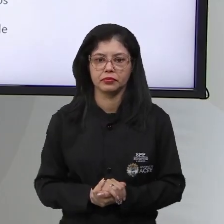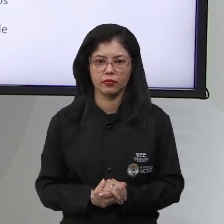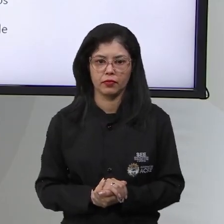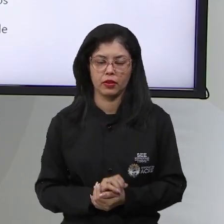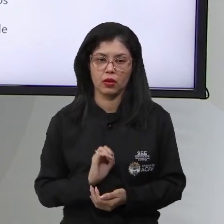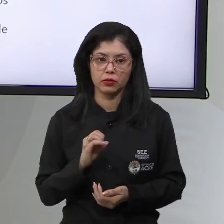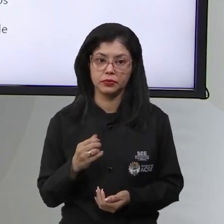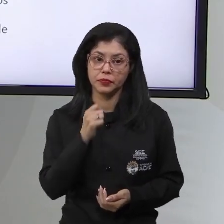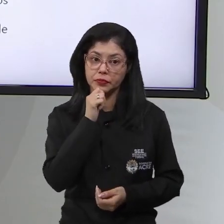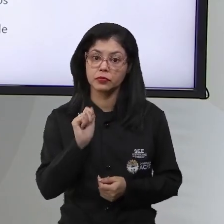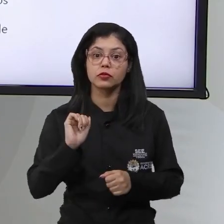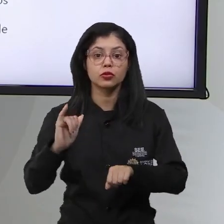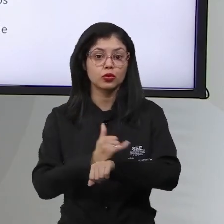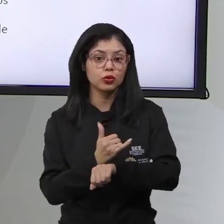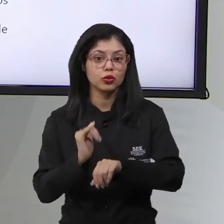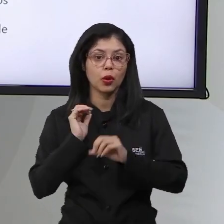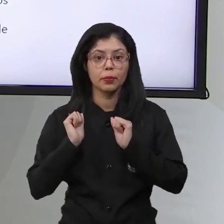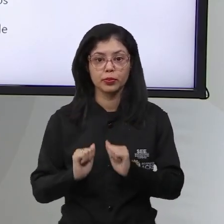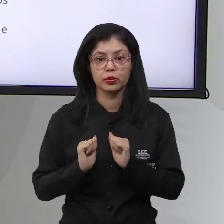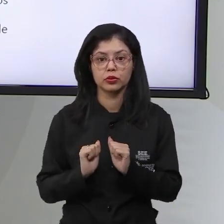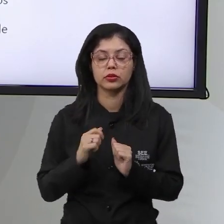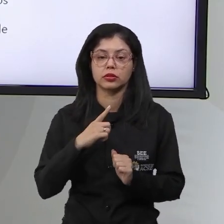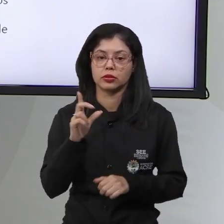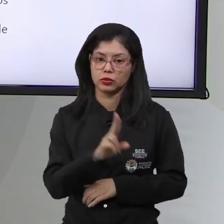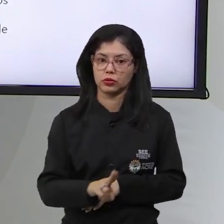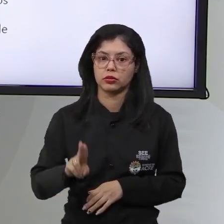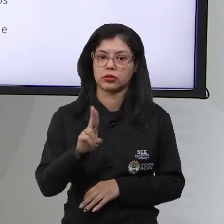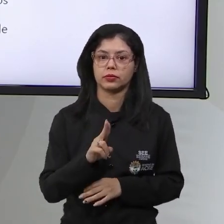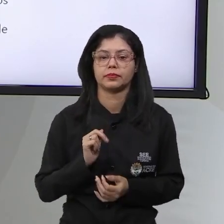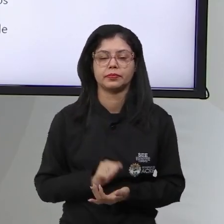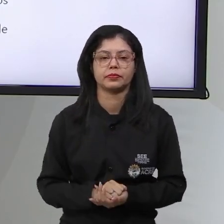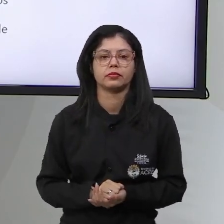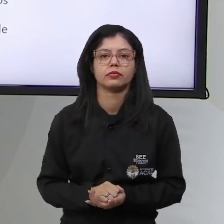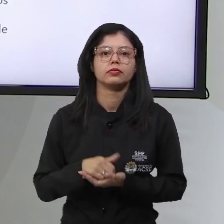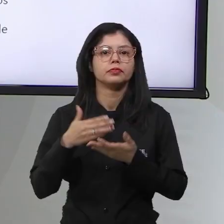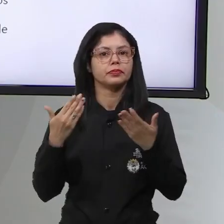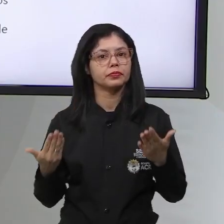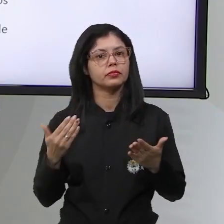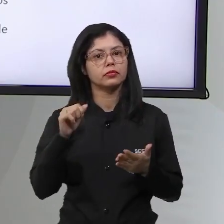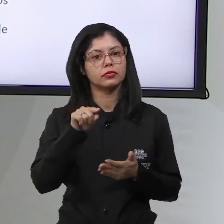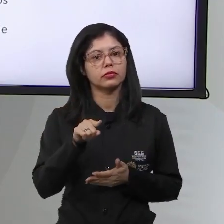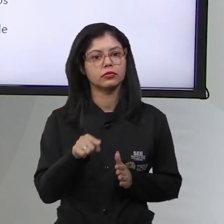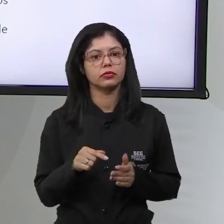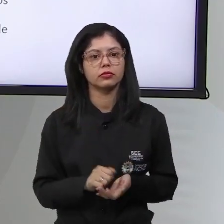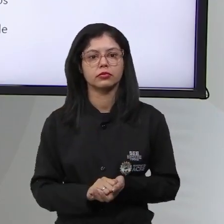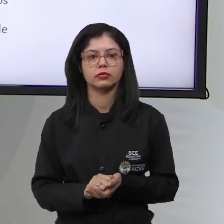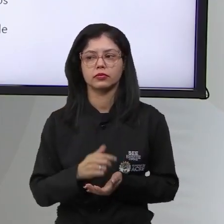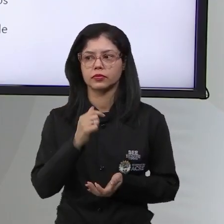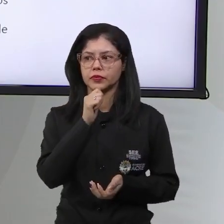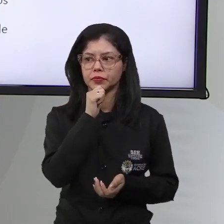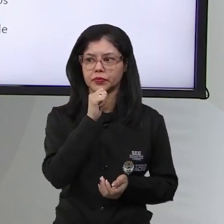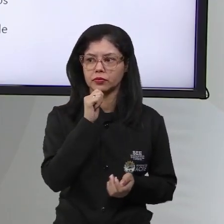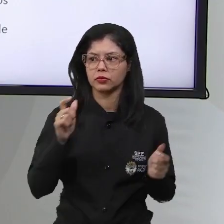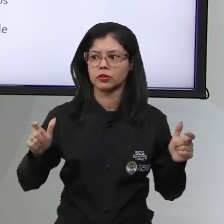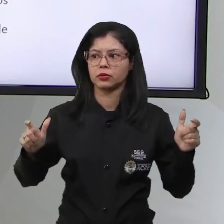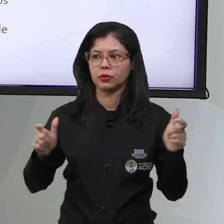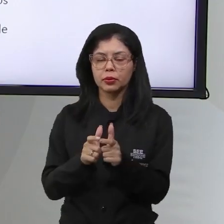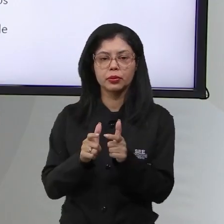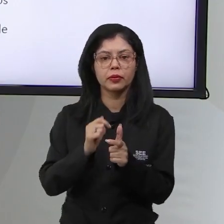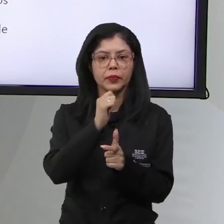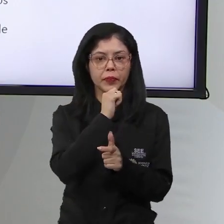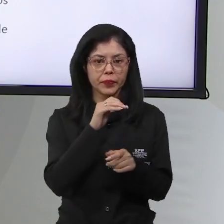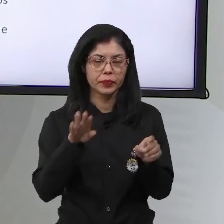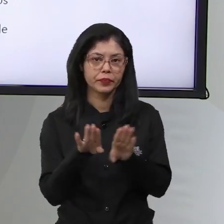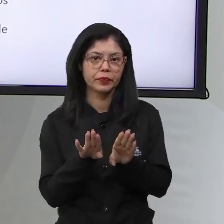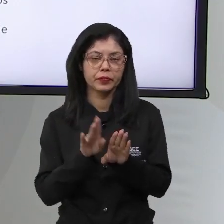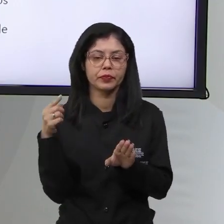noturno, ou seja, que estratégias podem vir a ser utilizadas. Isso vai ser revertido, a redução do